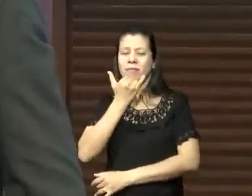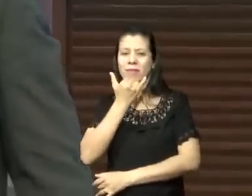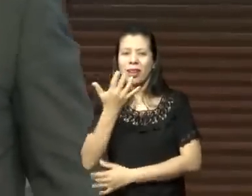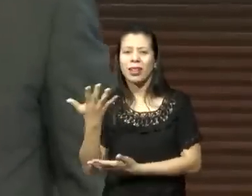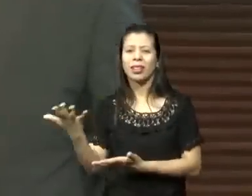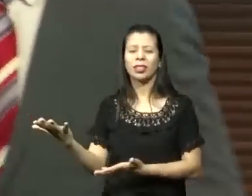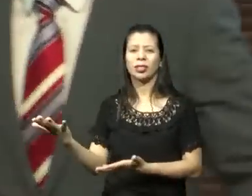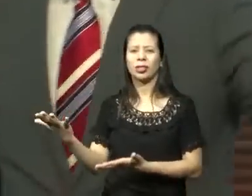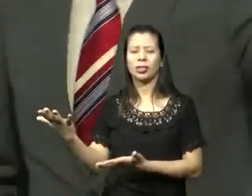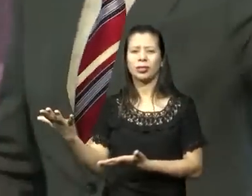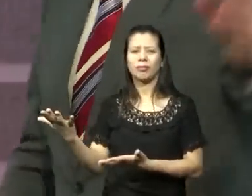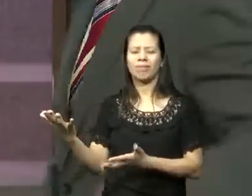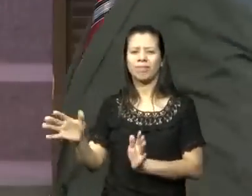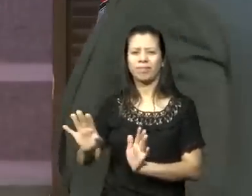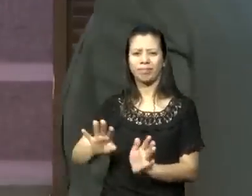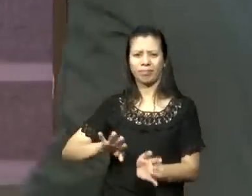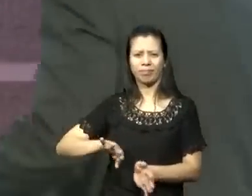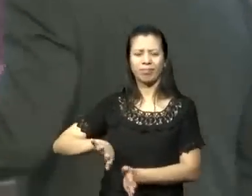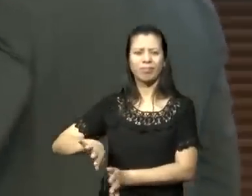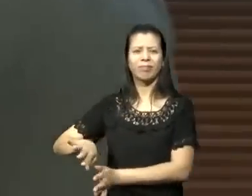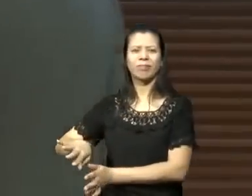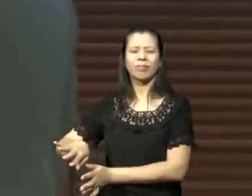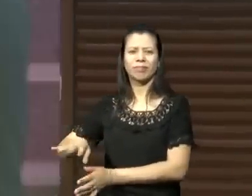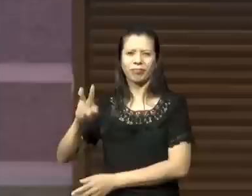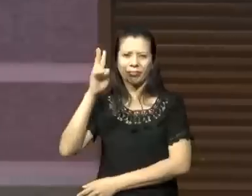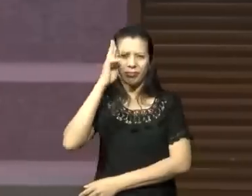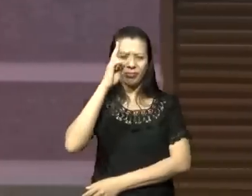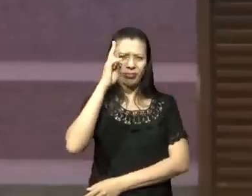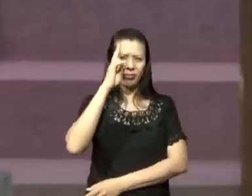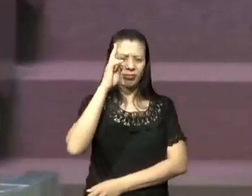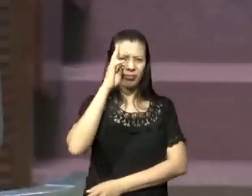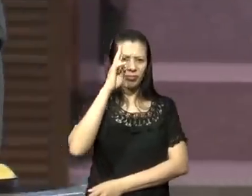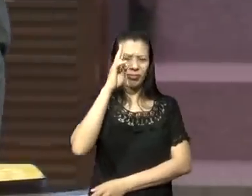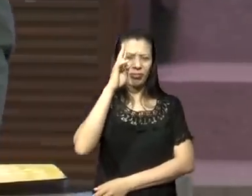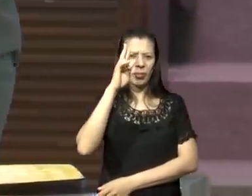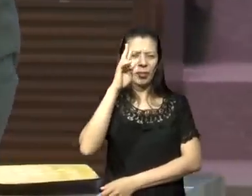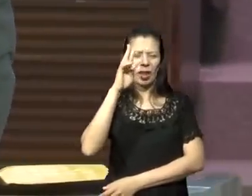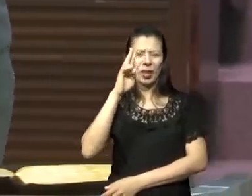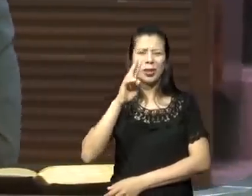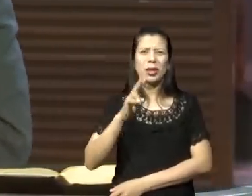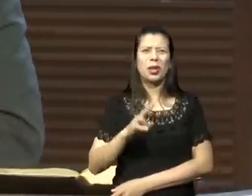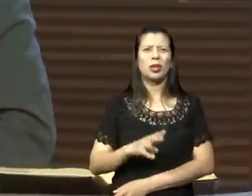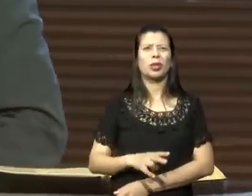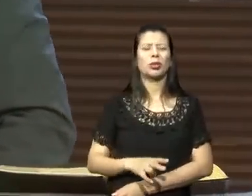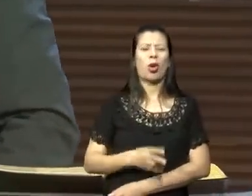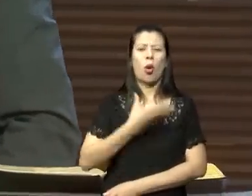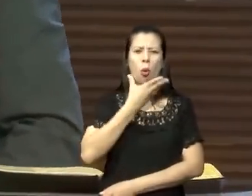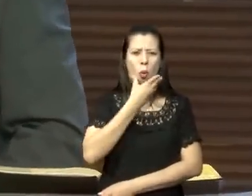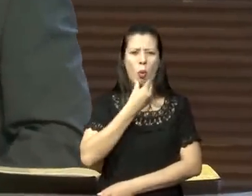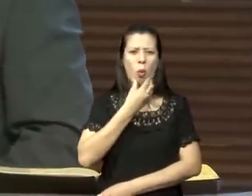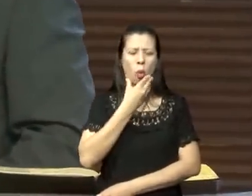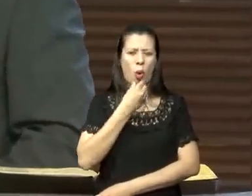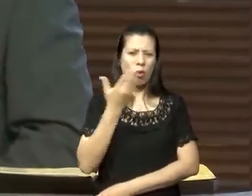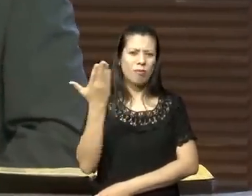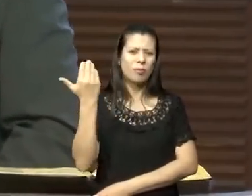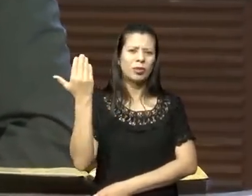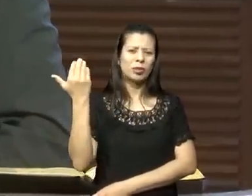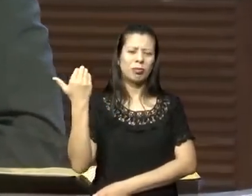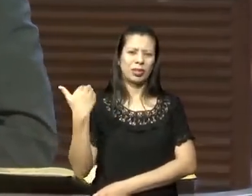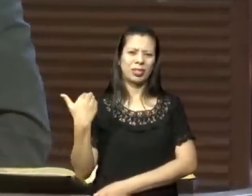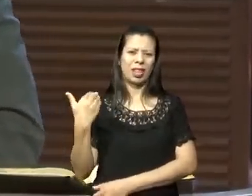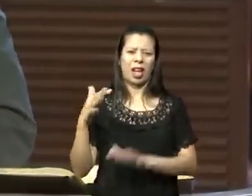uma vez eu soube de um irmão aí longe daqui no passado que abandonou a família